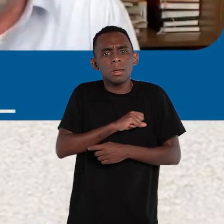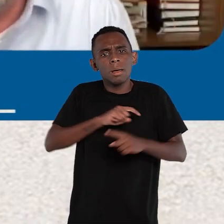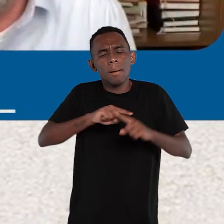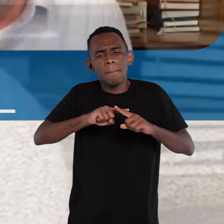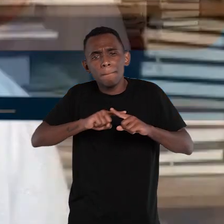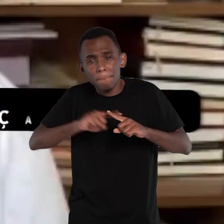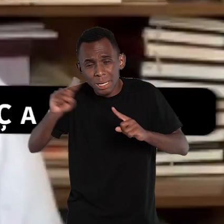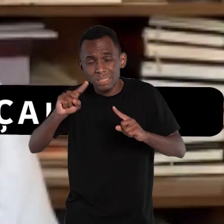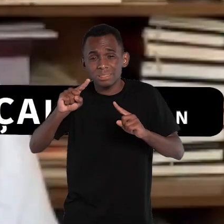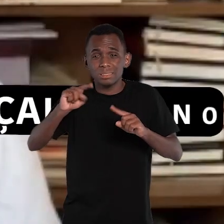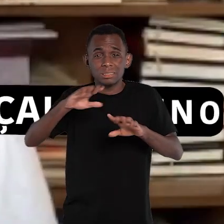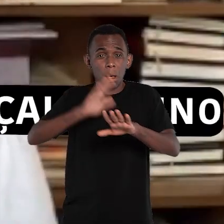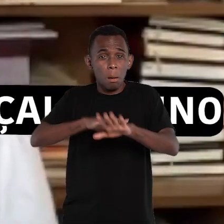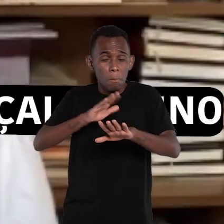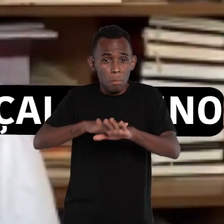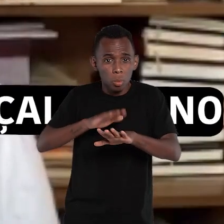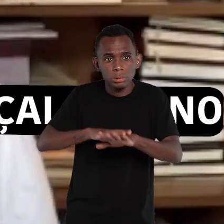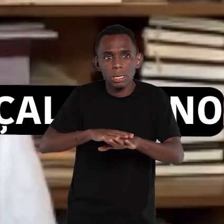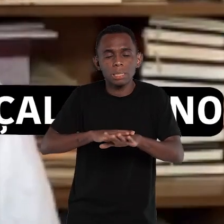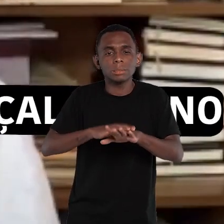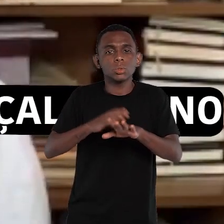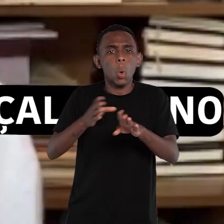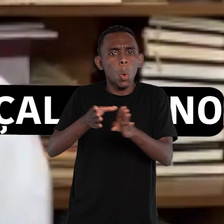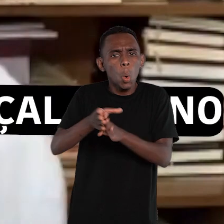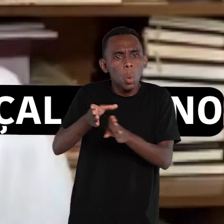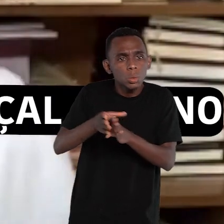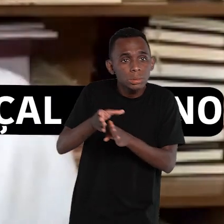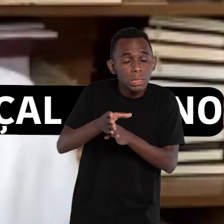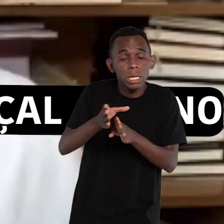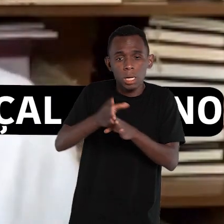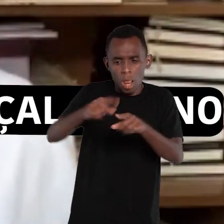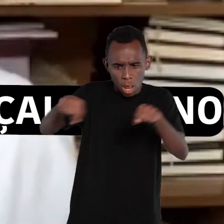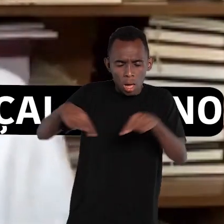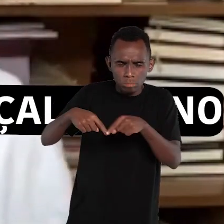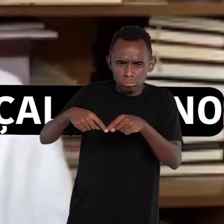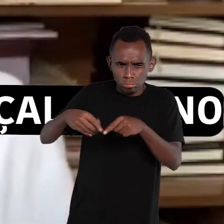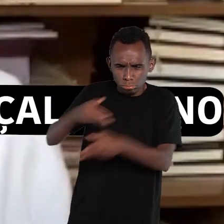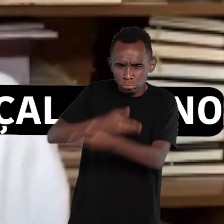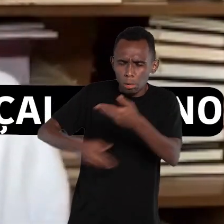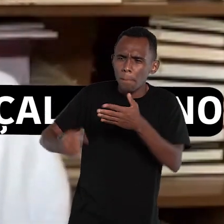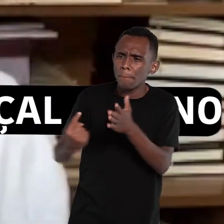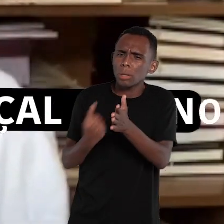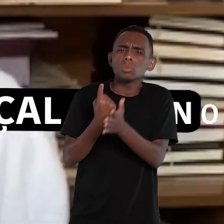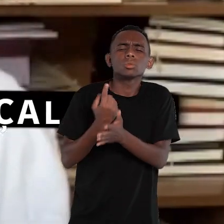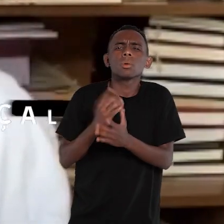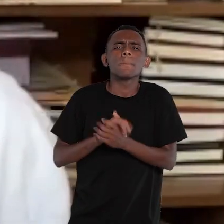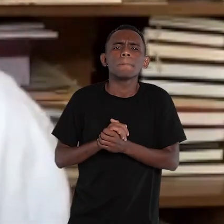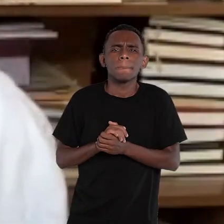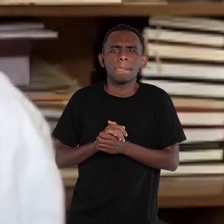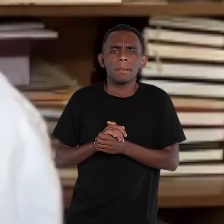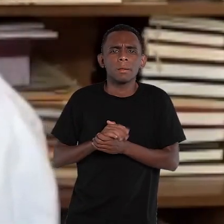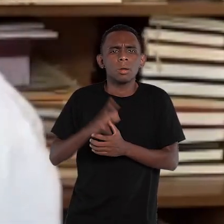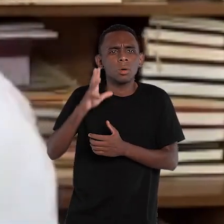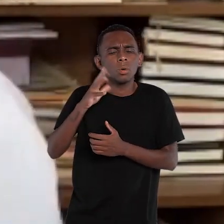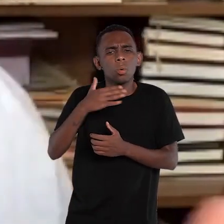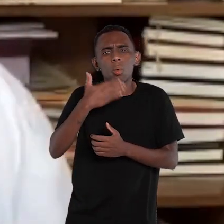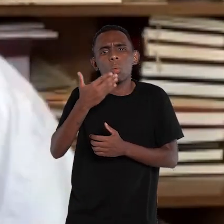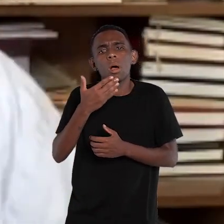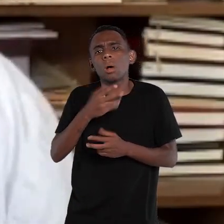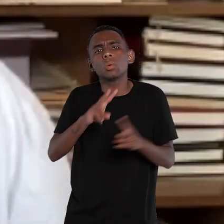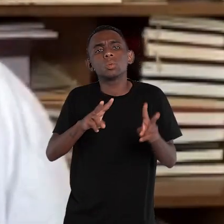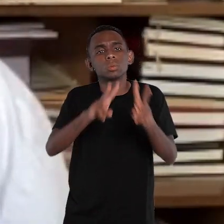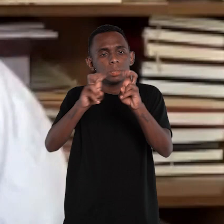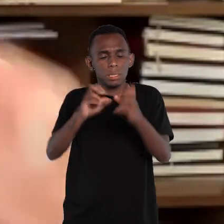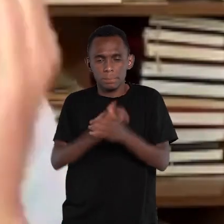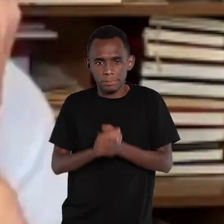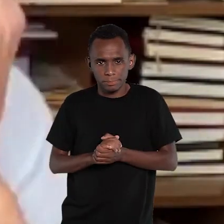Mas o mediador, no camarim, me perguntou o que eu achava, qual era o título,